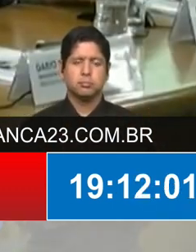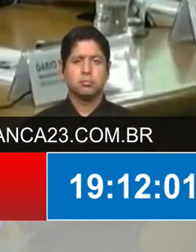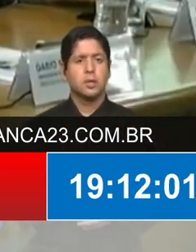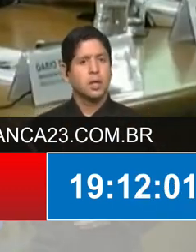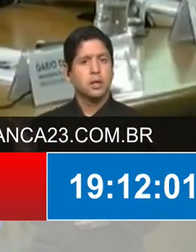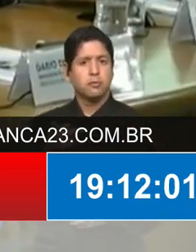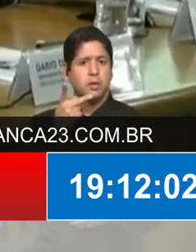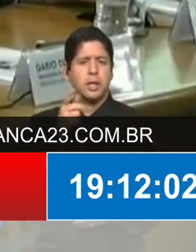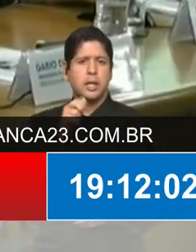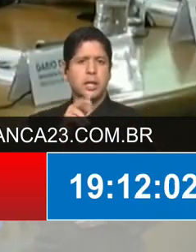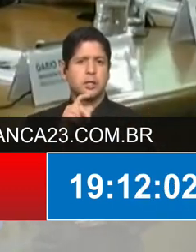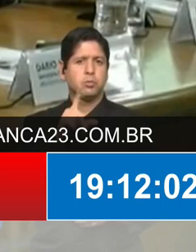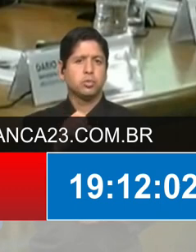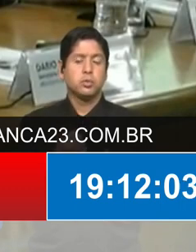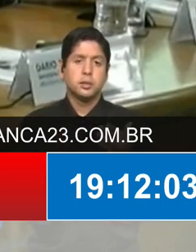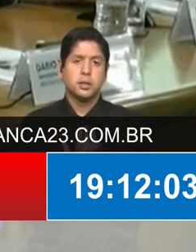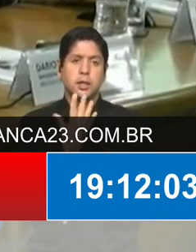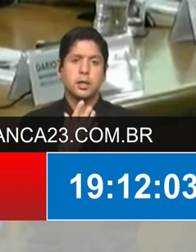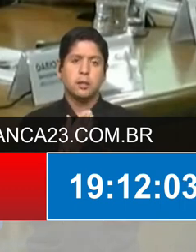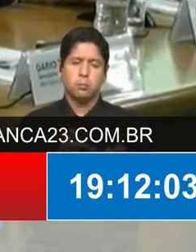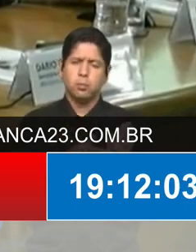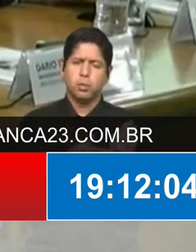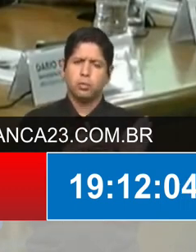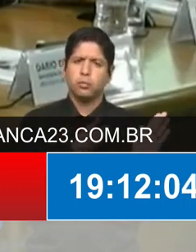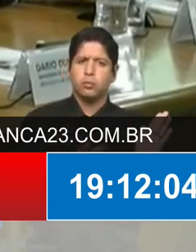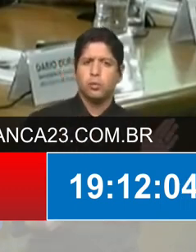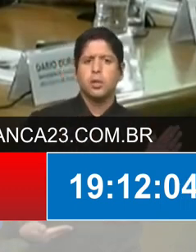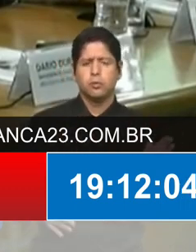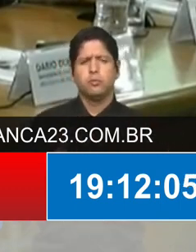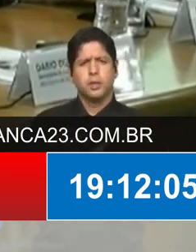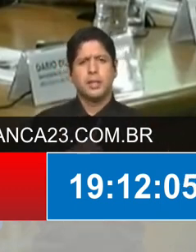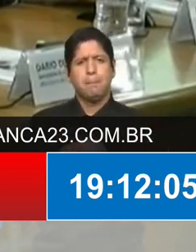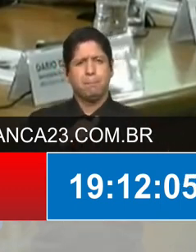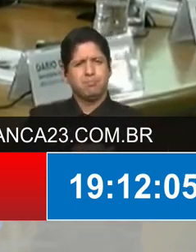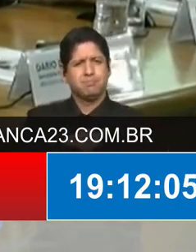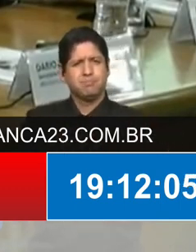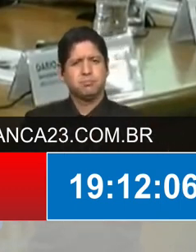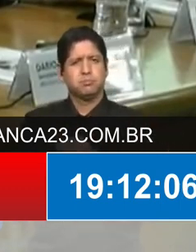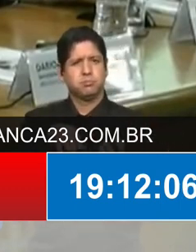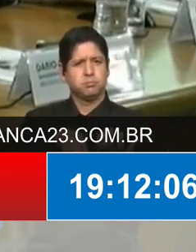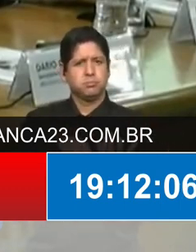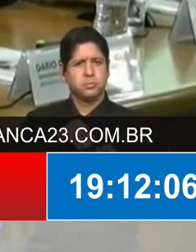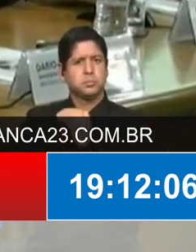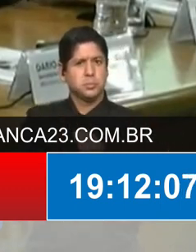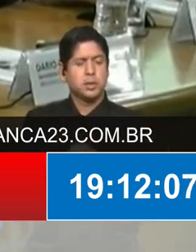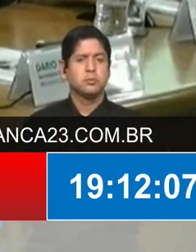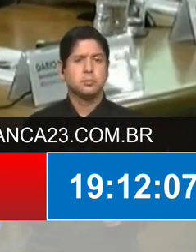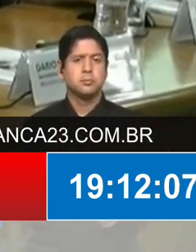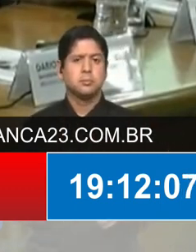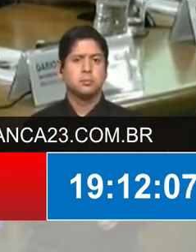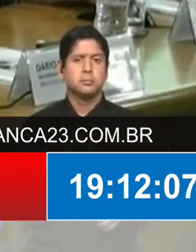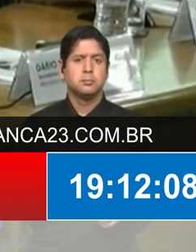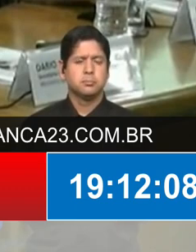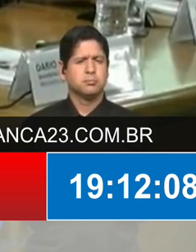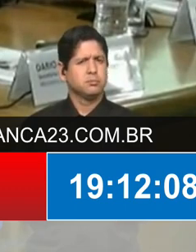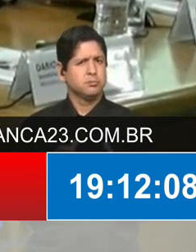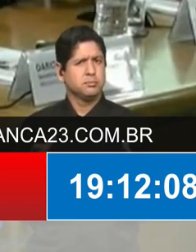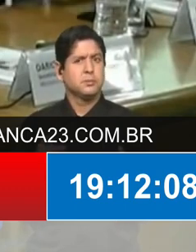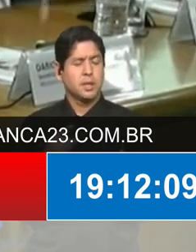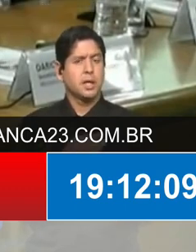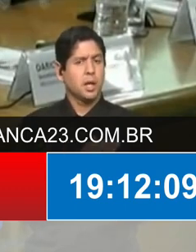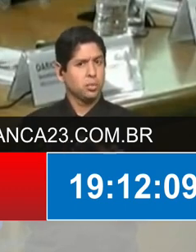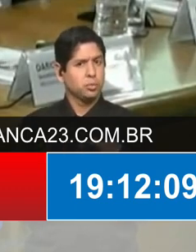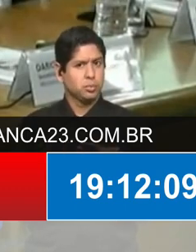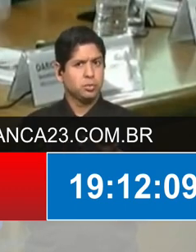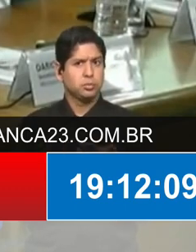ele nasce de uma proposta do governo. É fato que ele foi endurecido no Congresso Nacional. Em grande medida, ele nos